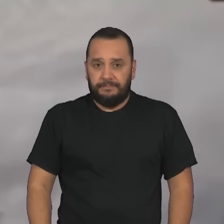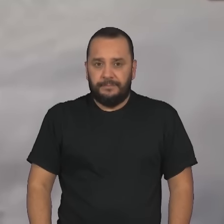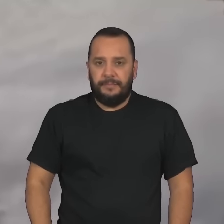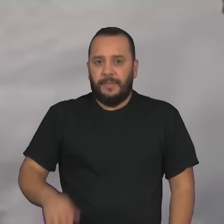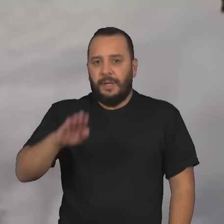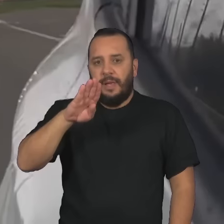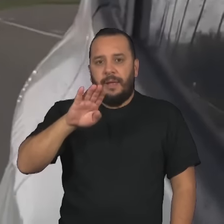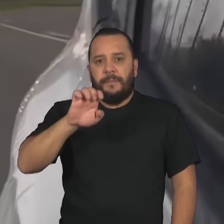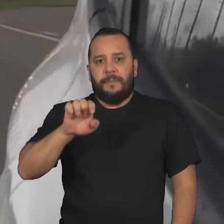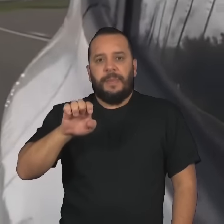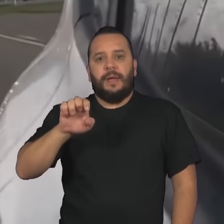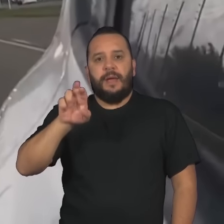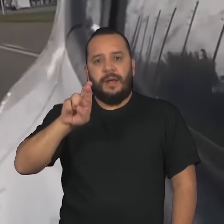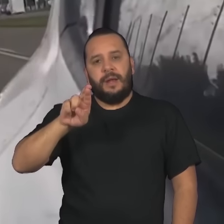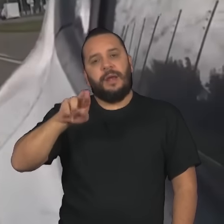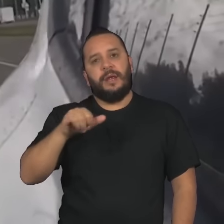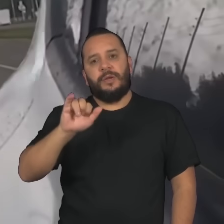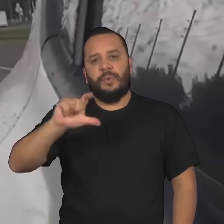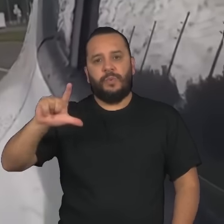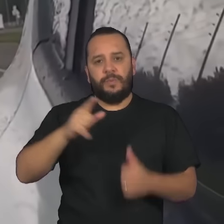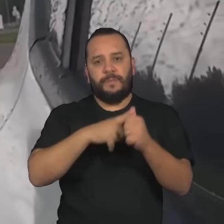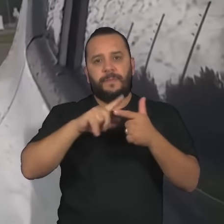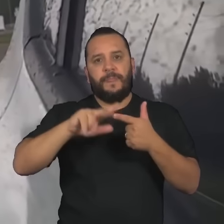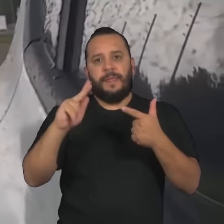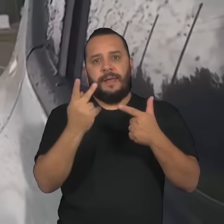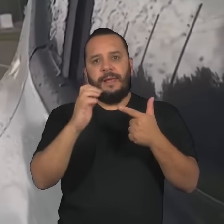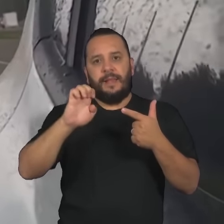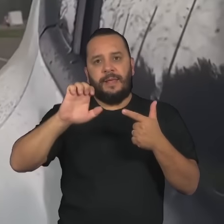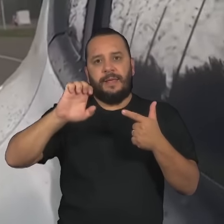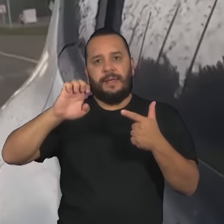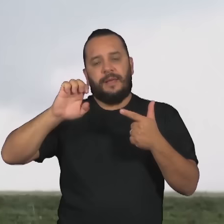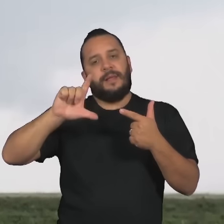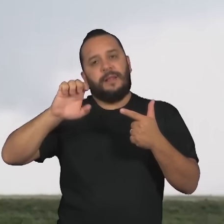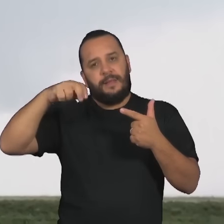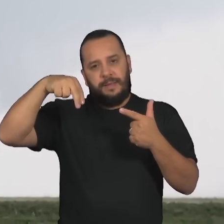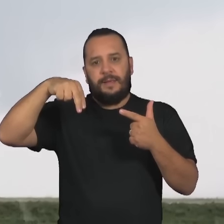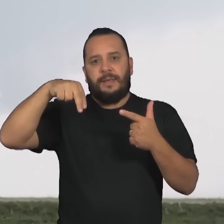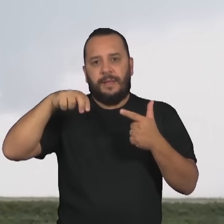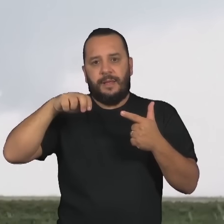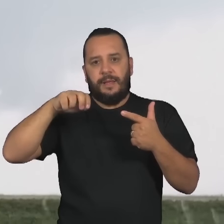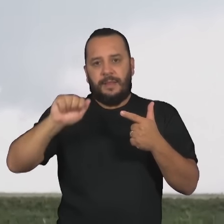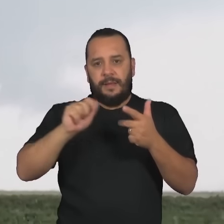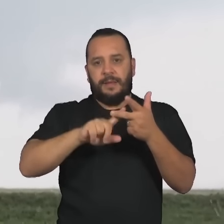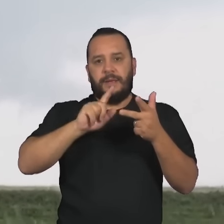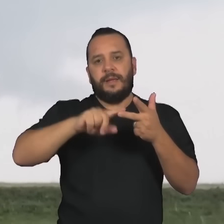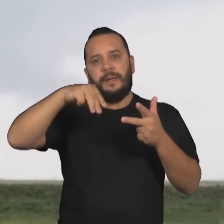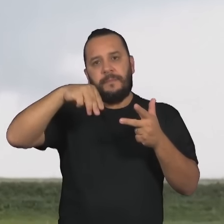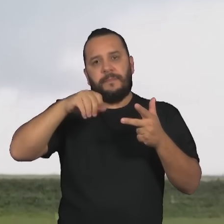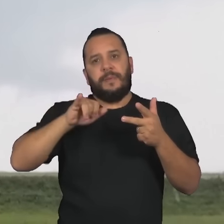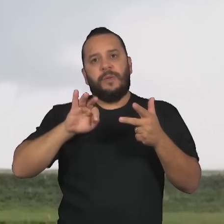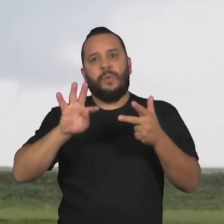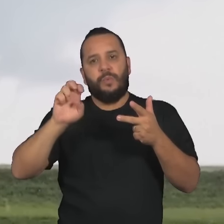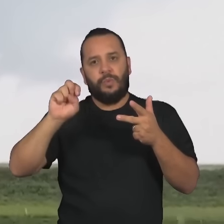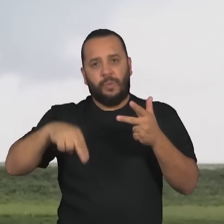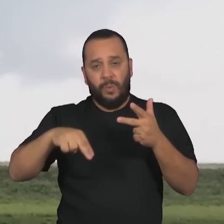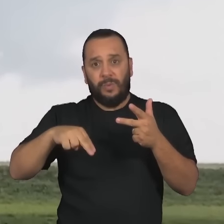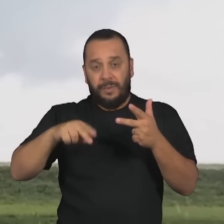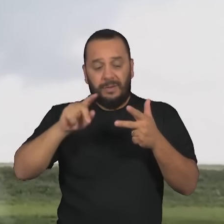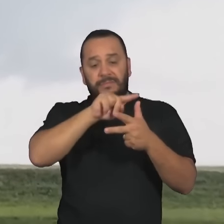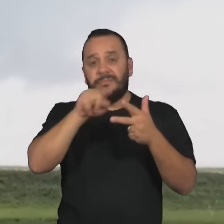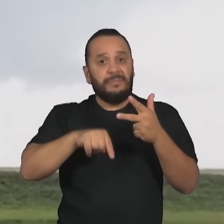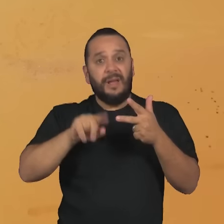Beryl, Helene e Milton. 3 furacões devastadores atingiram o sul dos Estados Unidos em apenas